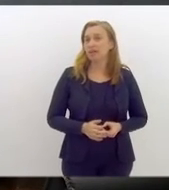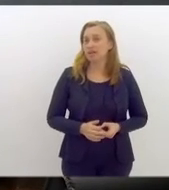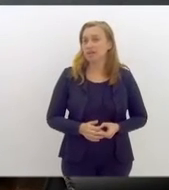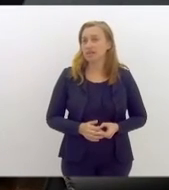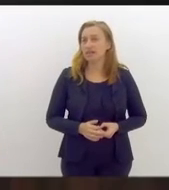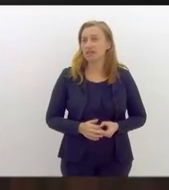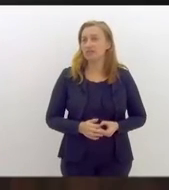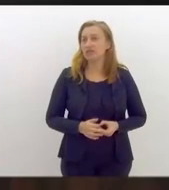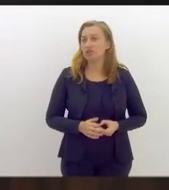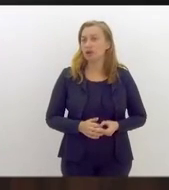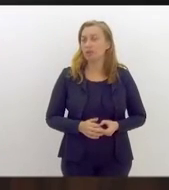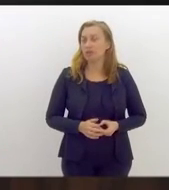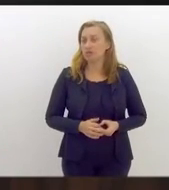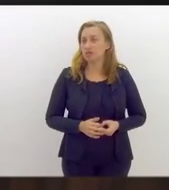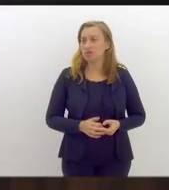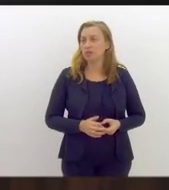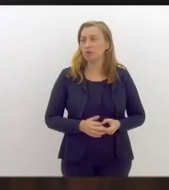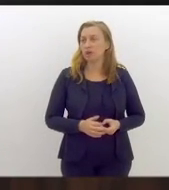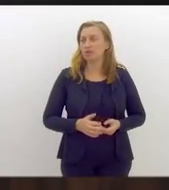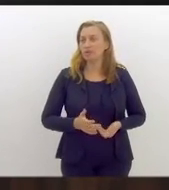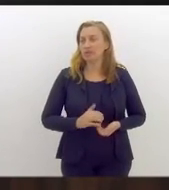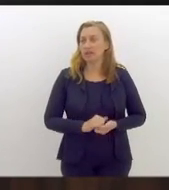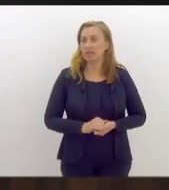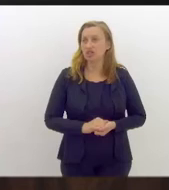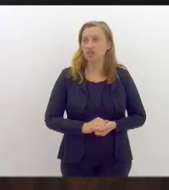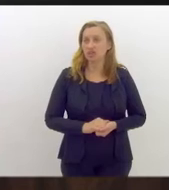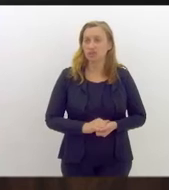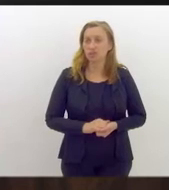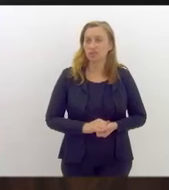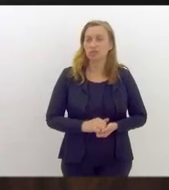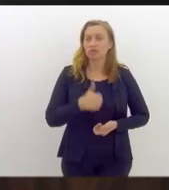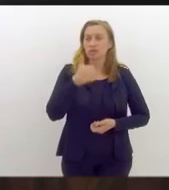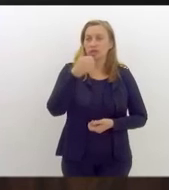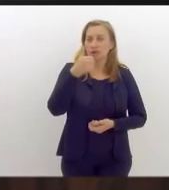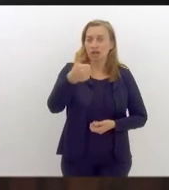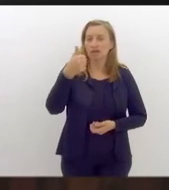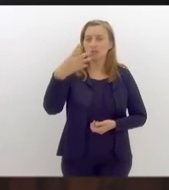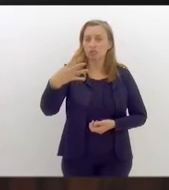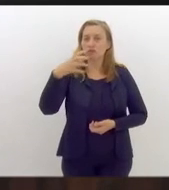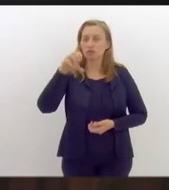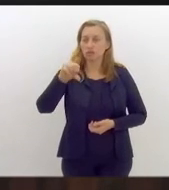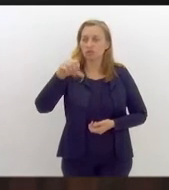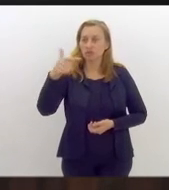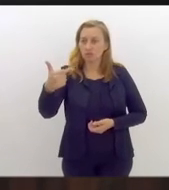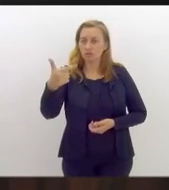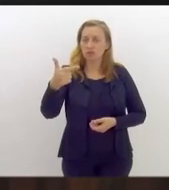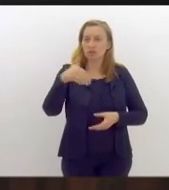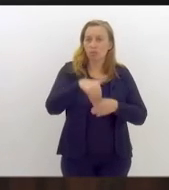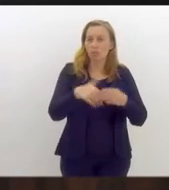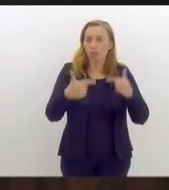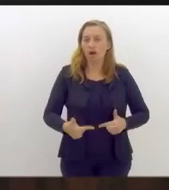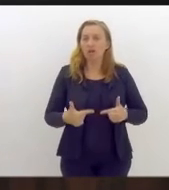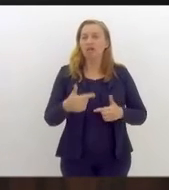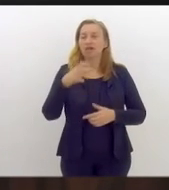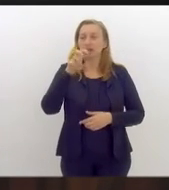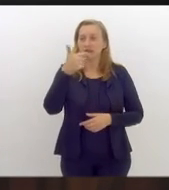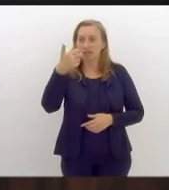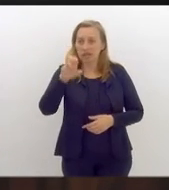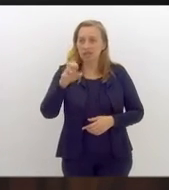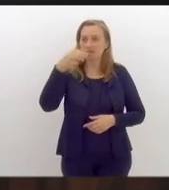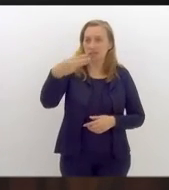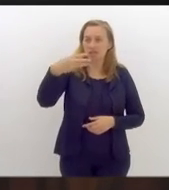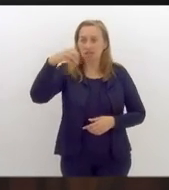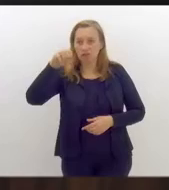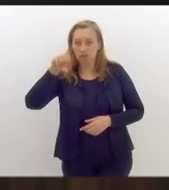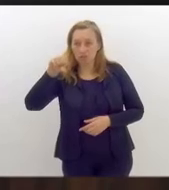Estão todos aqui anotados, deputado Luiz Paulo, o 1492, abstenção, 1538, contrário,